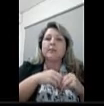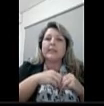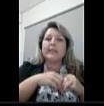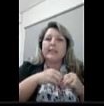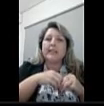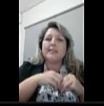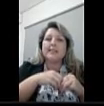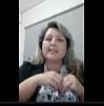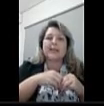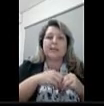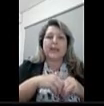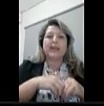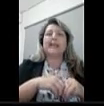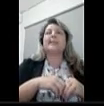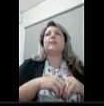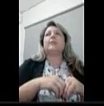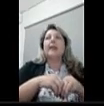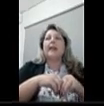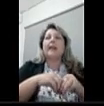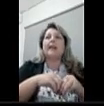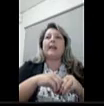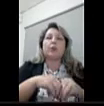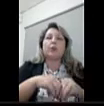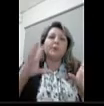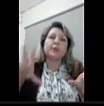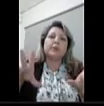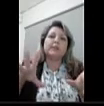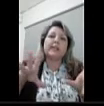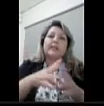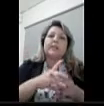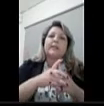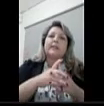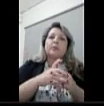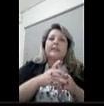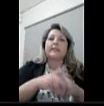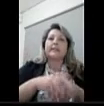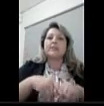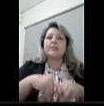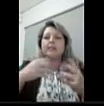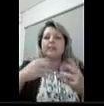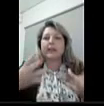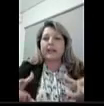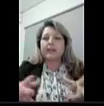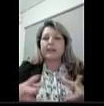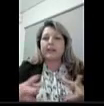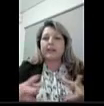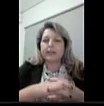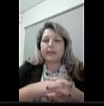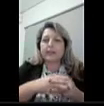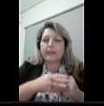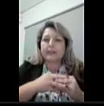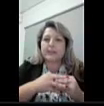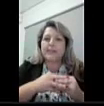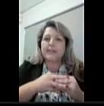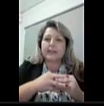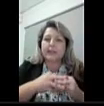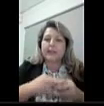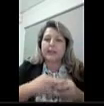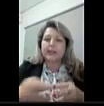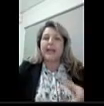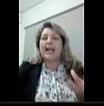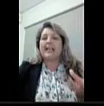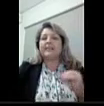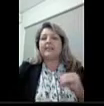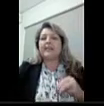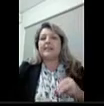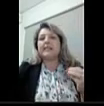não tem que necessariamente, todo mundo tá escrevendo com letra cursiva, ela vai escrever com letra cursiva também.